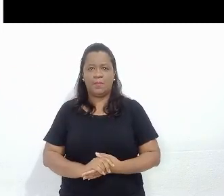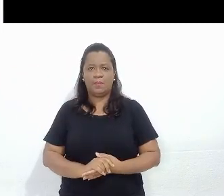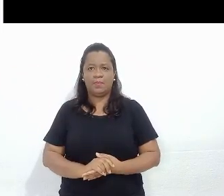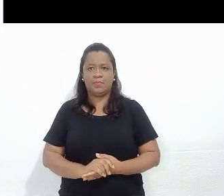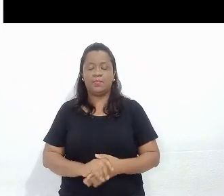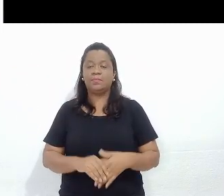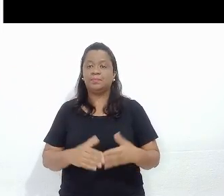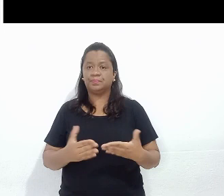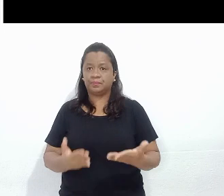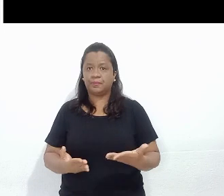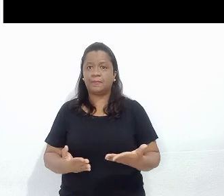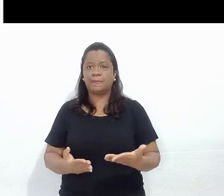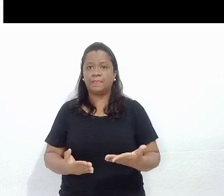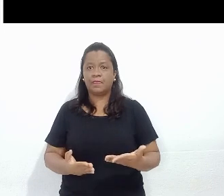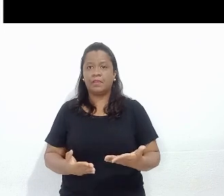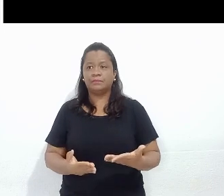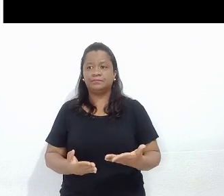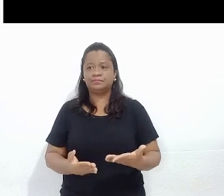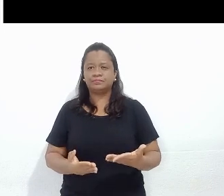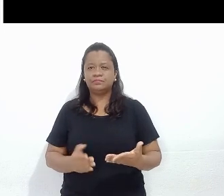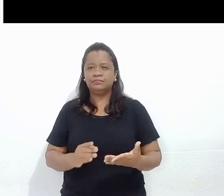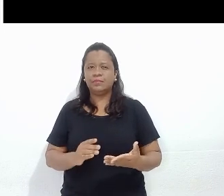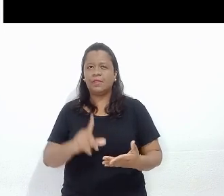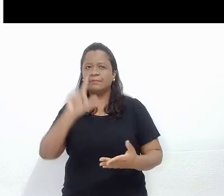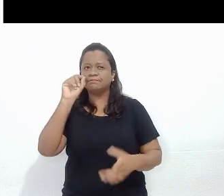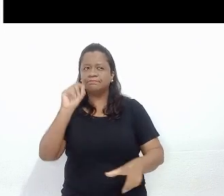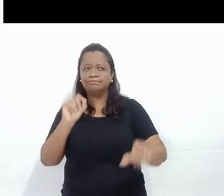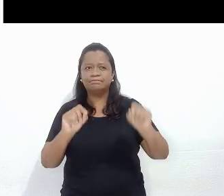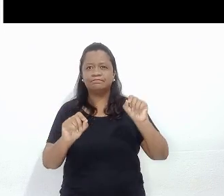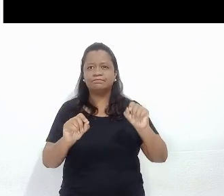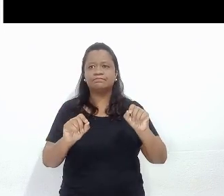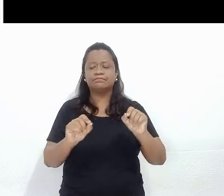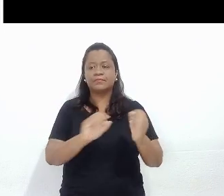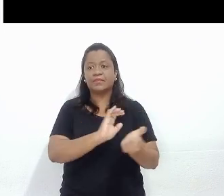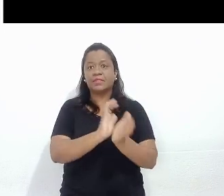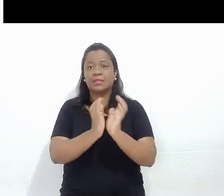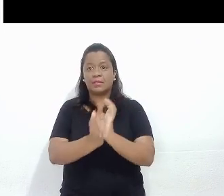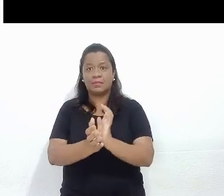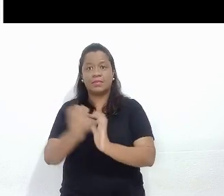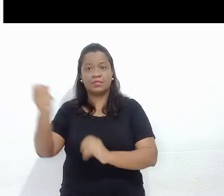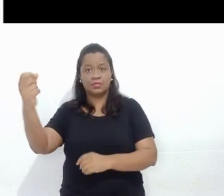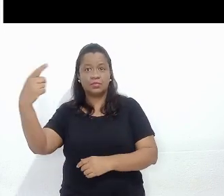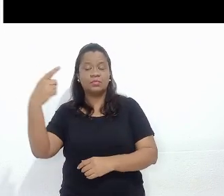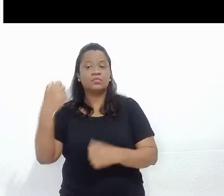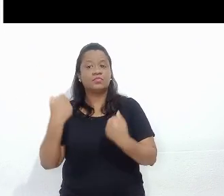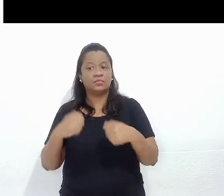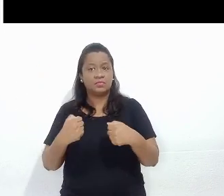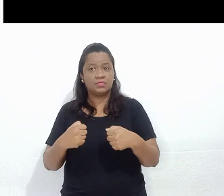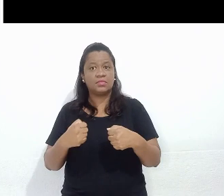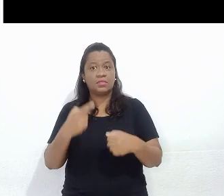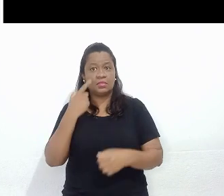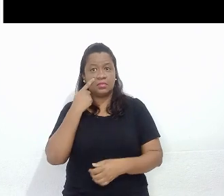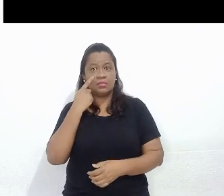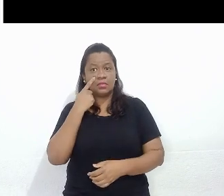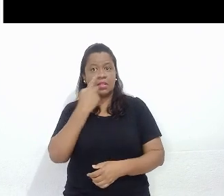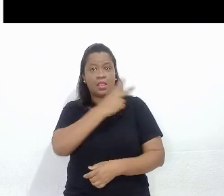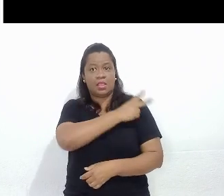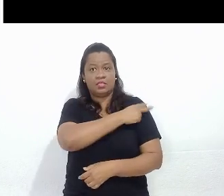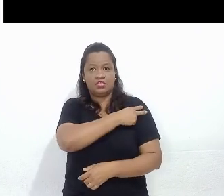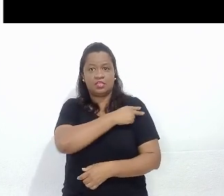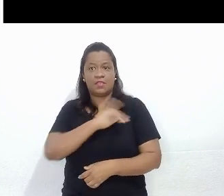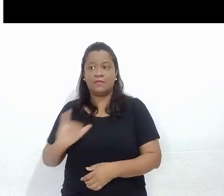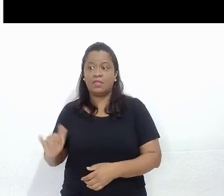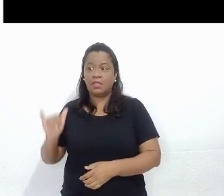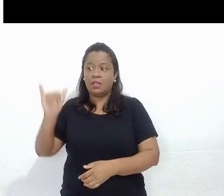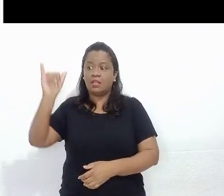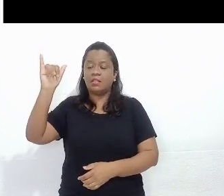ele vai determinar com esse pessoal todo os equipamentos de luz, ele vai ter que olhar junto com o chefe da elétrica